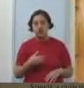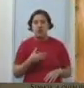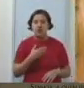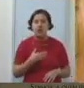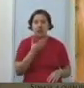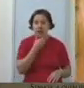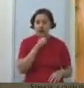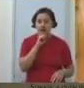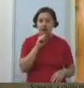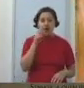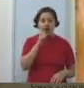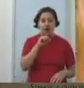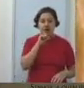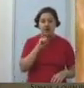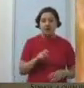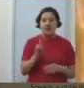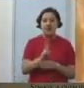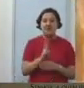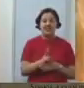criança. Sabe lá se ela quer comer aquilo?